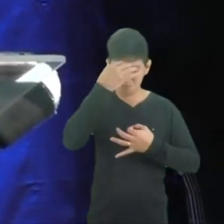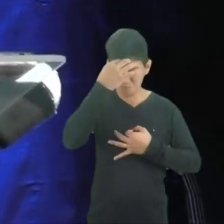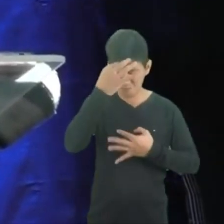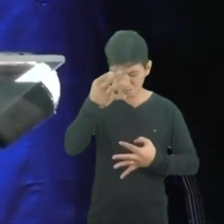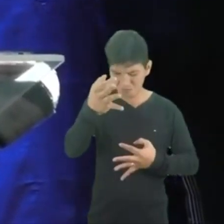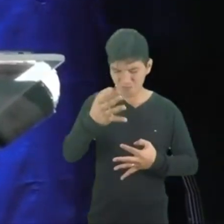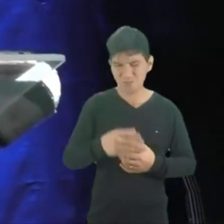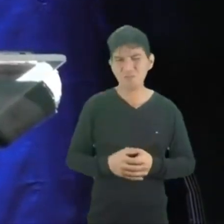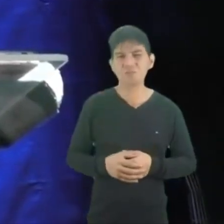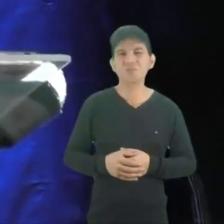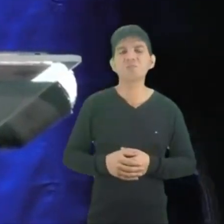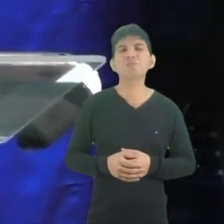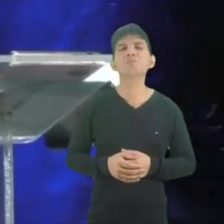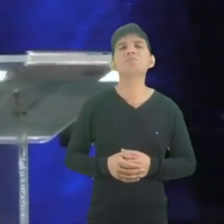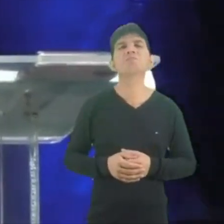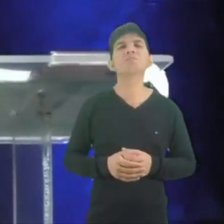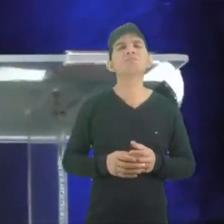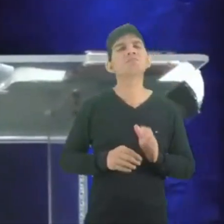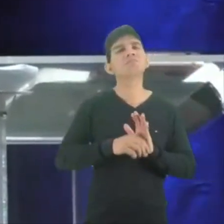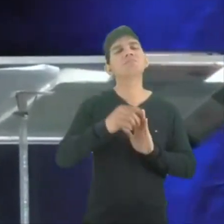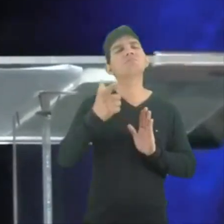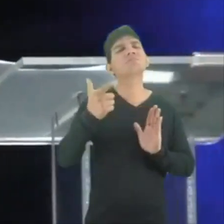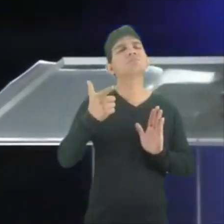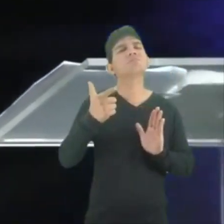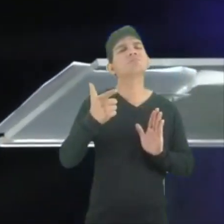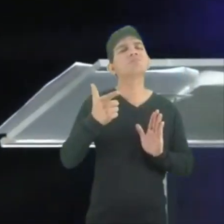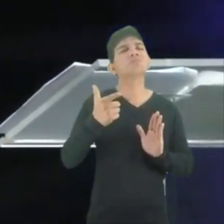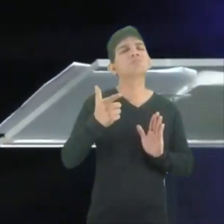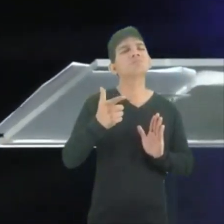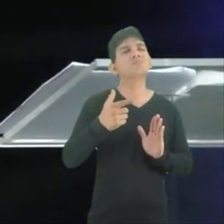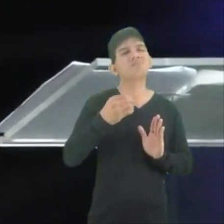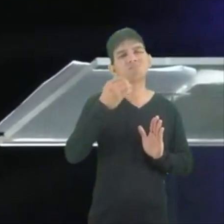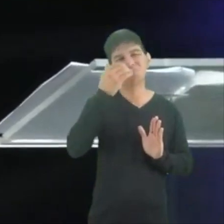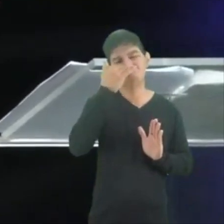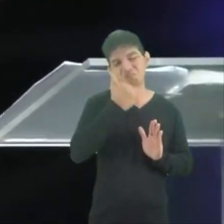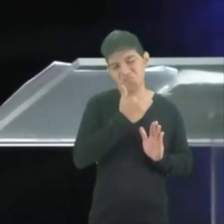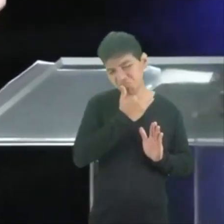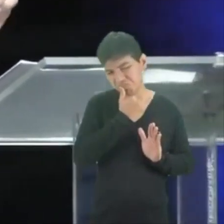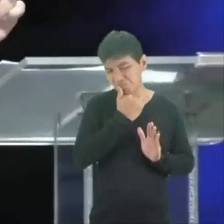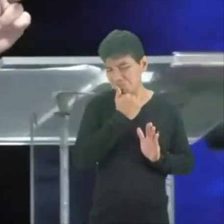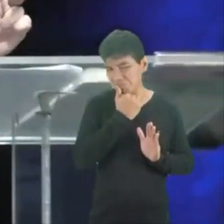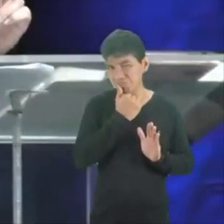Segundo motivo pelo qual nós nos decepcionamos com Deus. Segundo motivo,